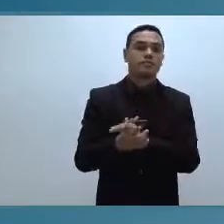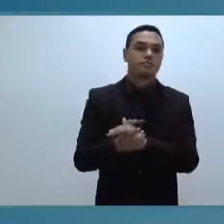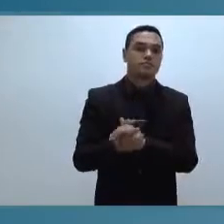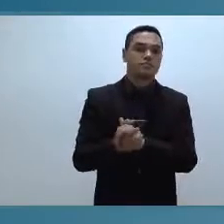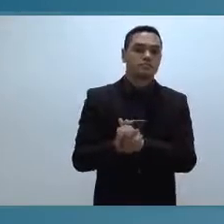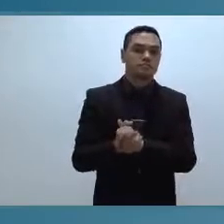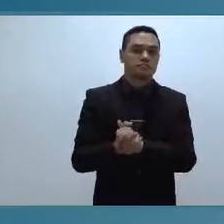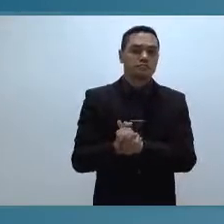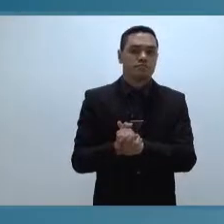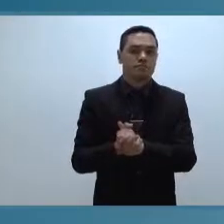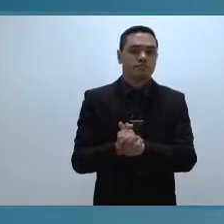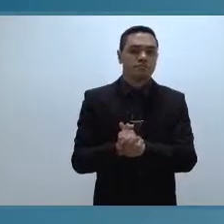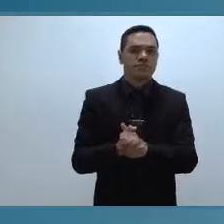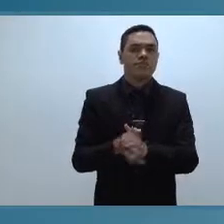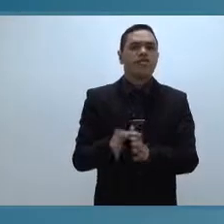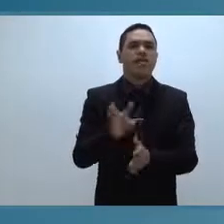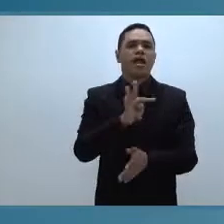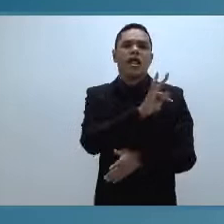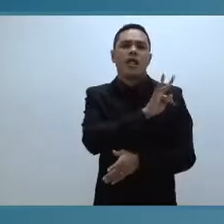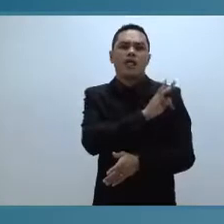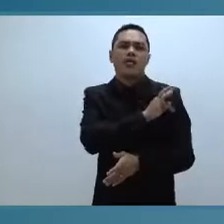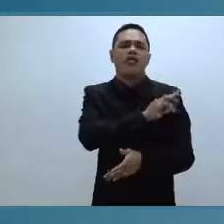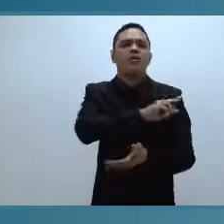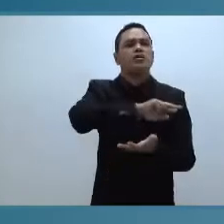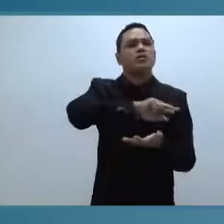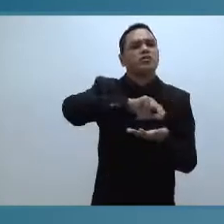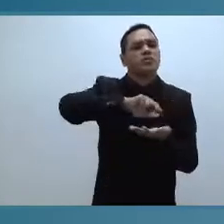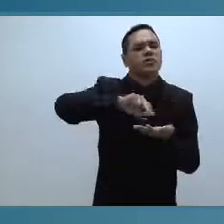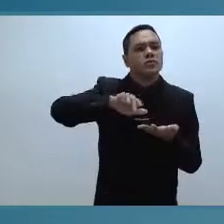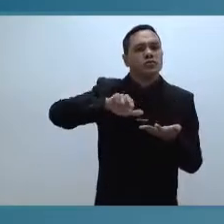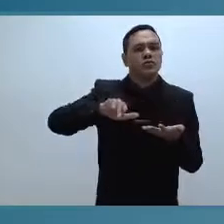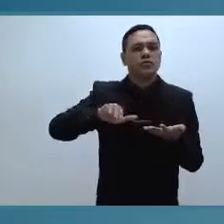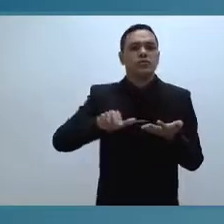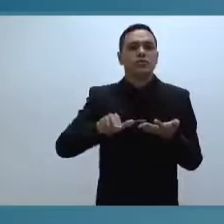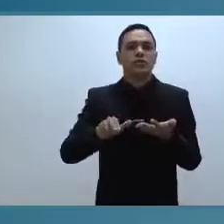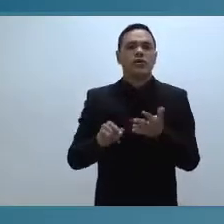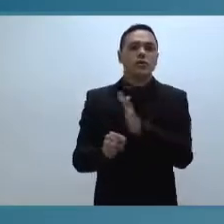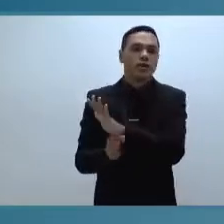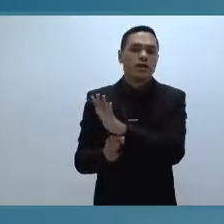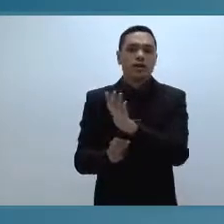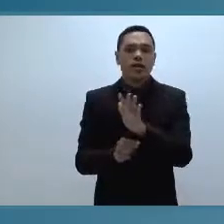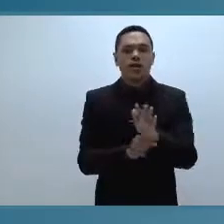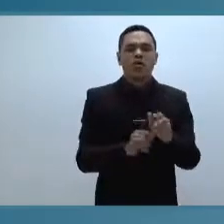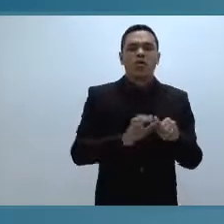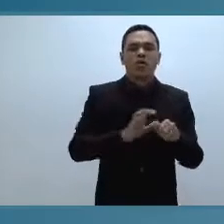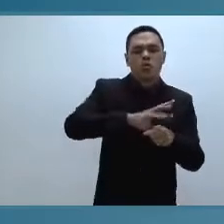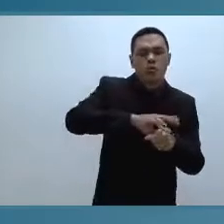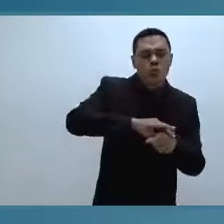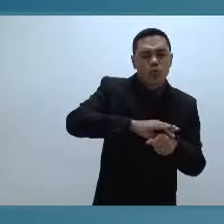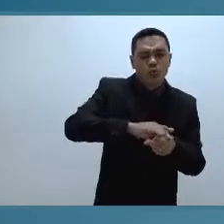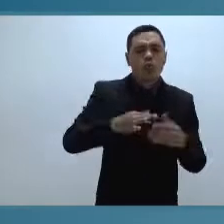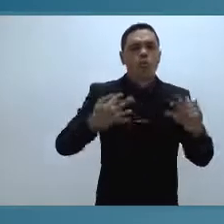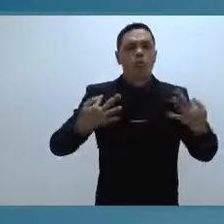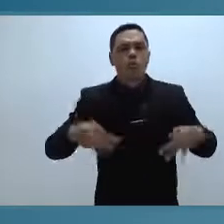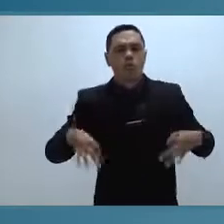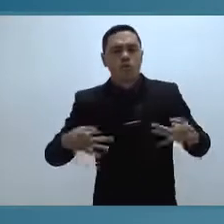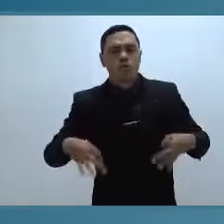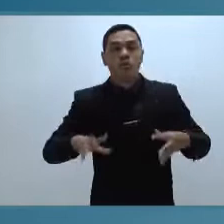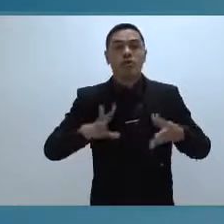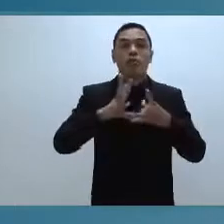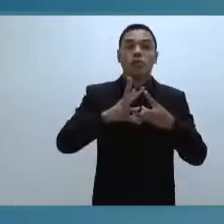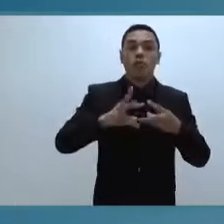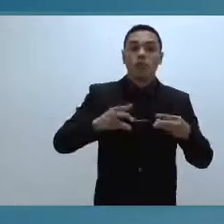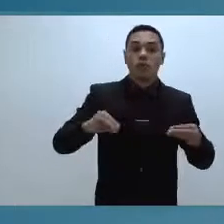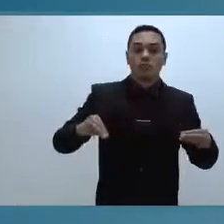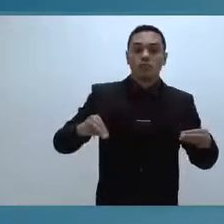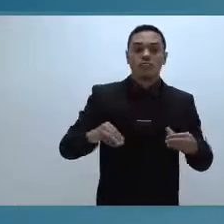Técnicas preventivas e lesões e alívio de dores. Local, Fórum Cívico,